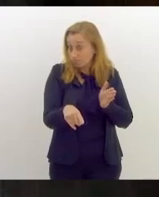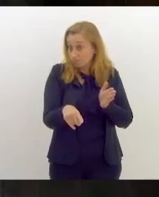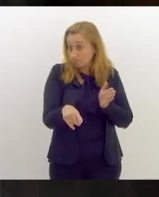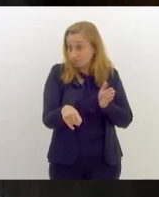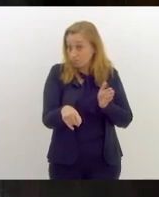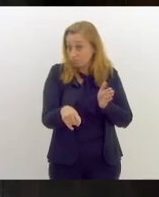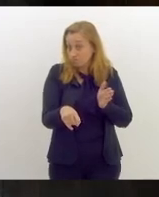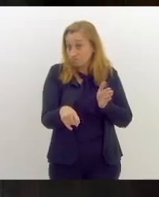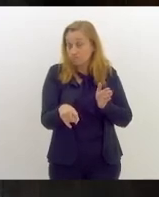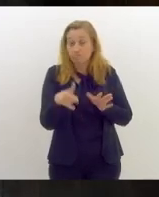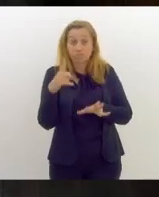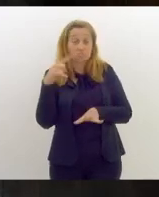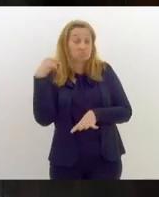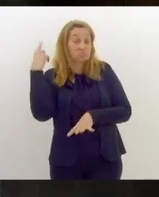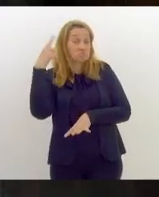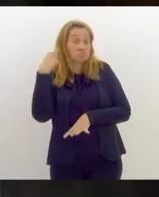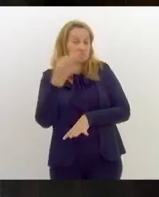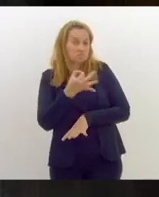demagogia